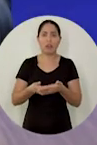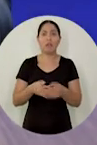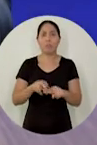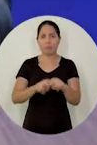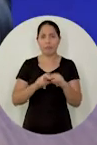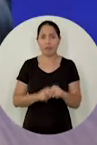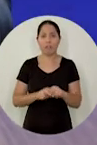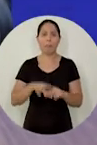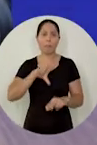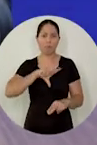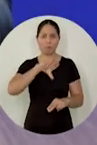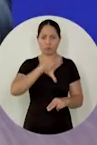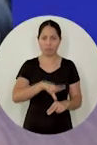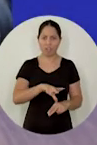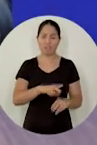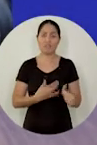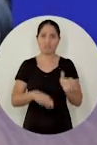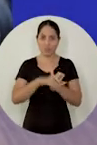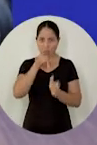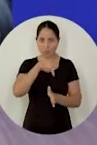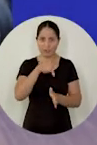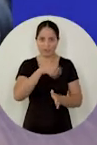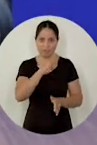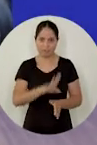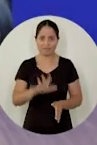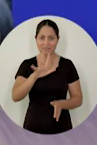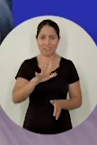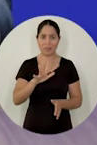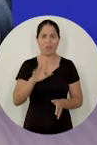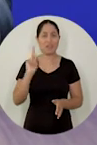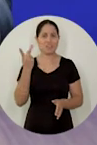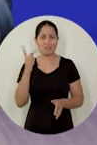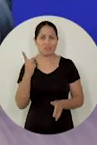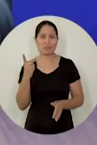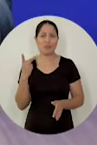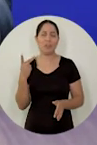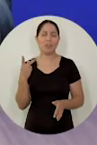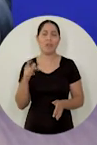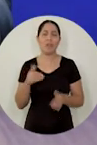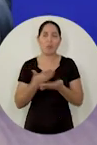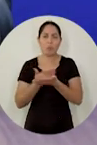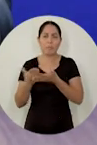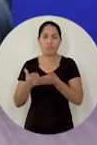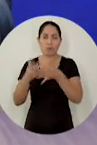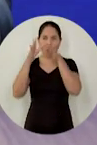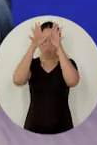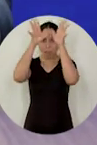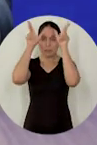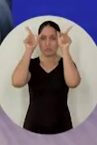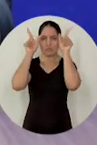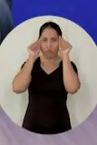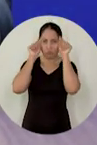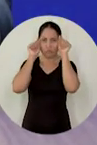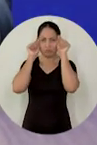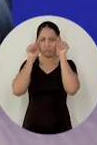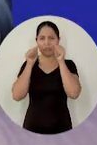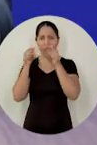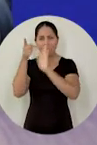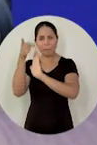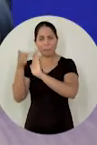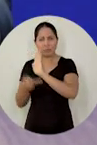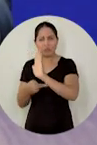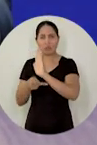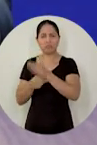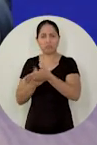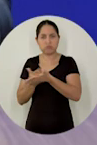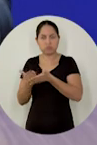a ocupação pelos portugueses de nosso território. A história do Brasil, notadamente na Amazônia, em razão dos grandes